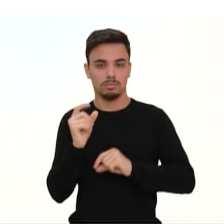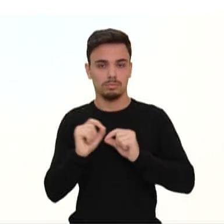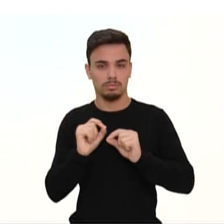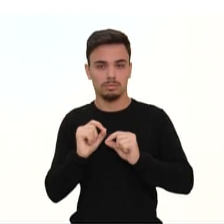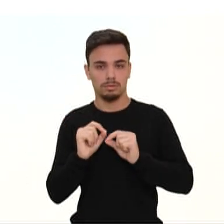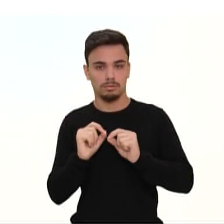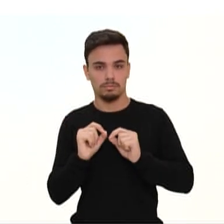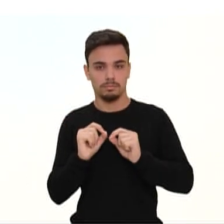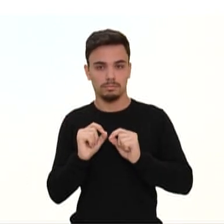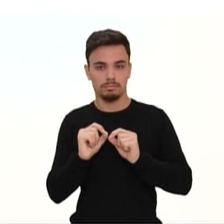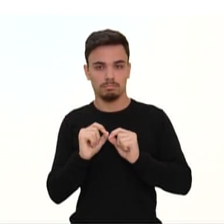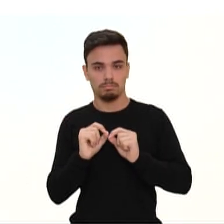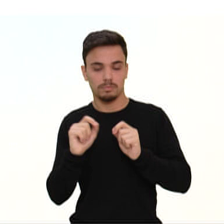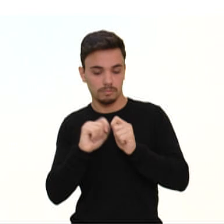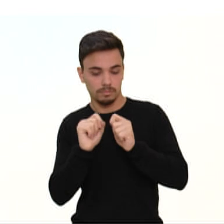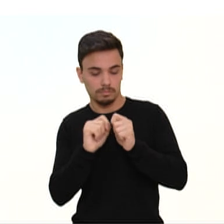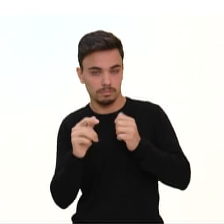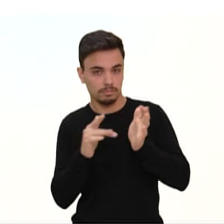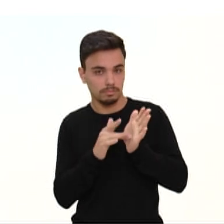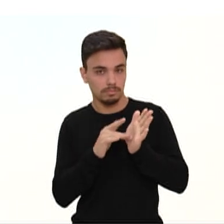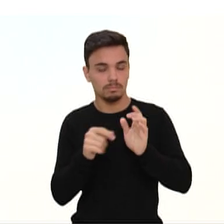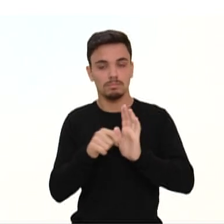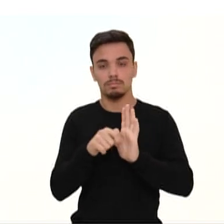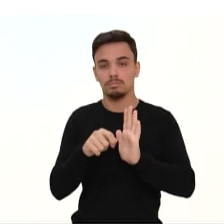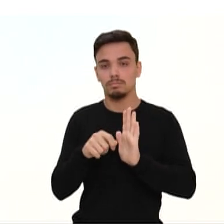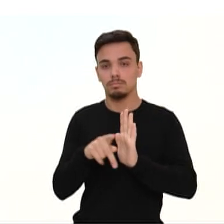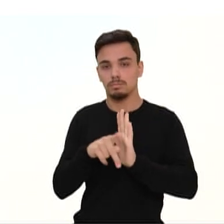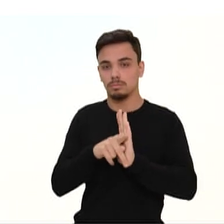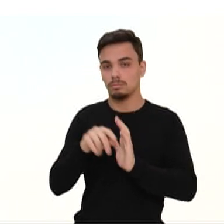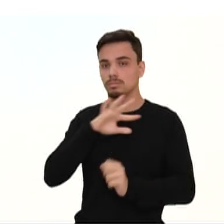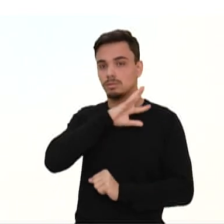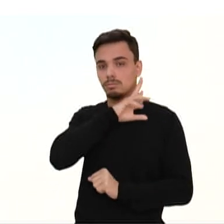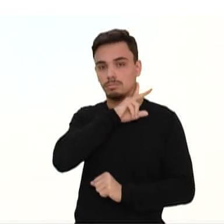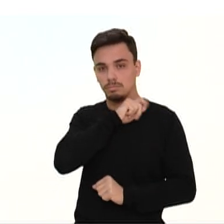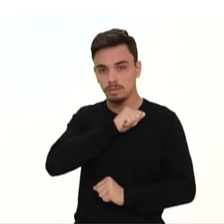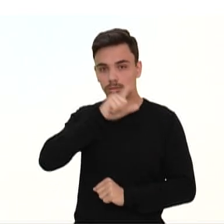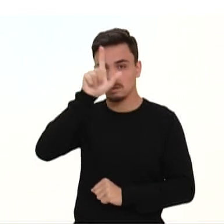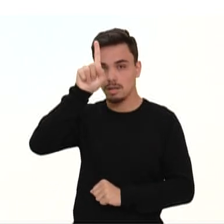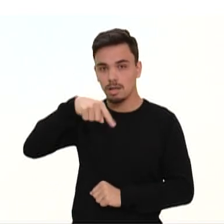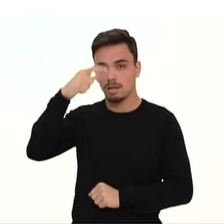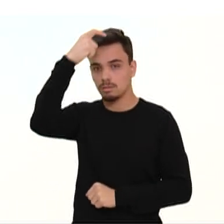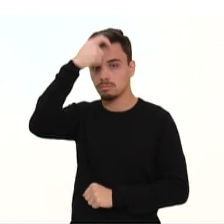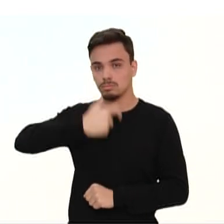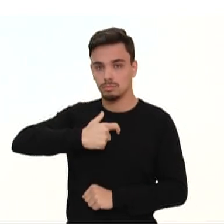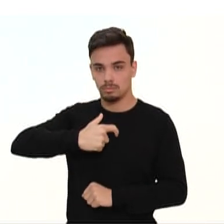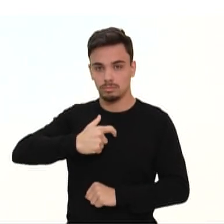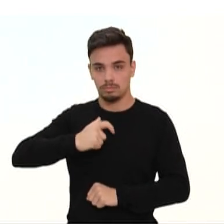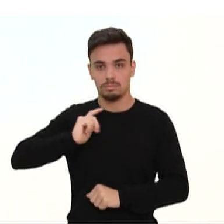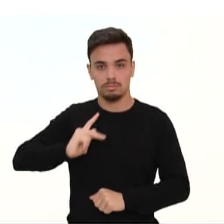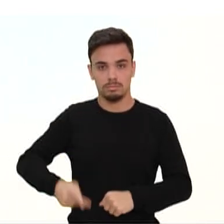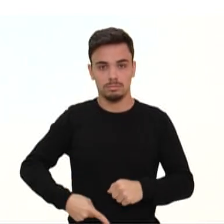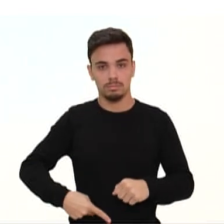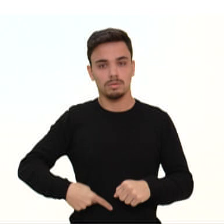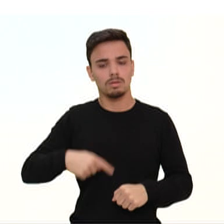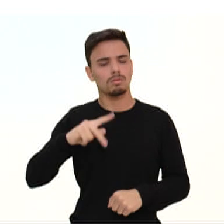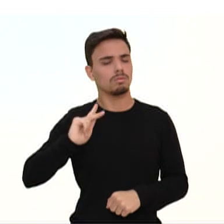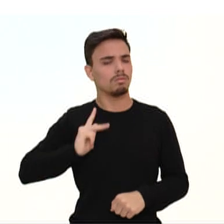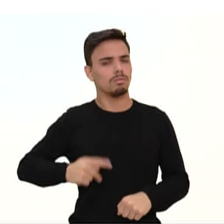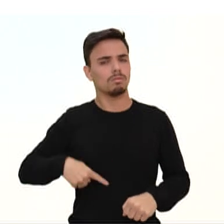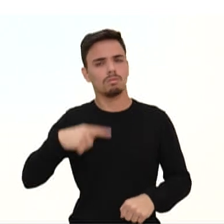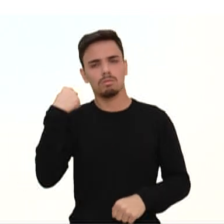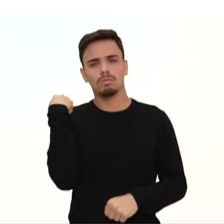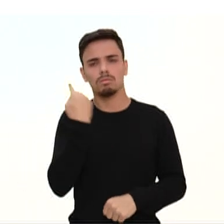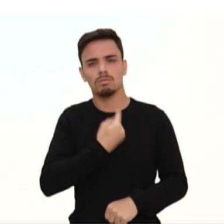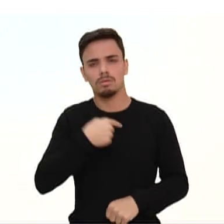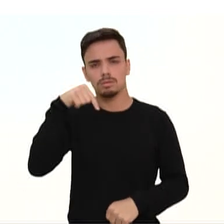uma invenção desses animais inteligentes que somos nós. Nós estamos aqui no nosso planeta Terra,